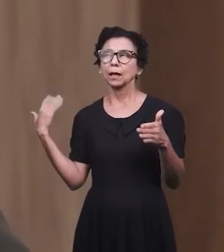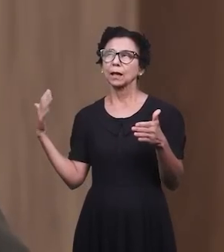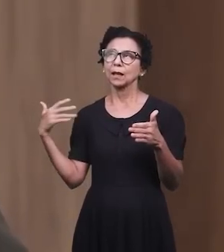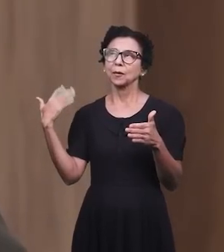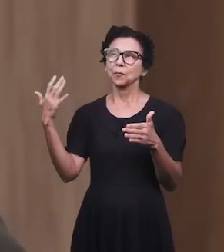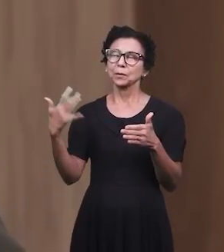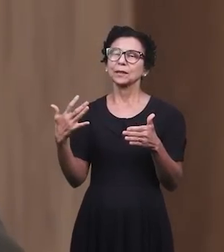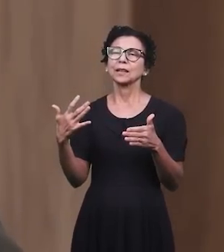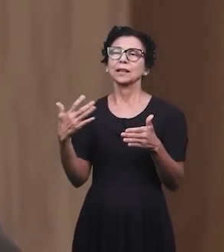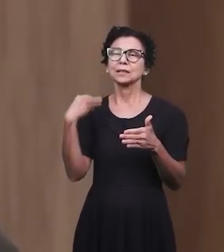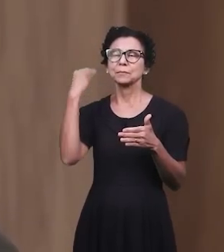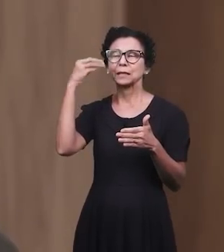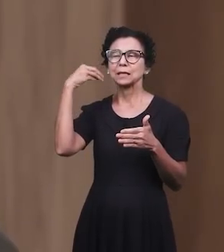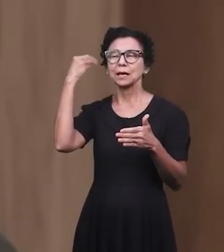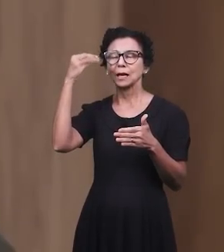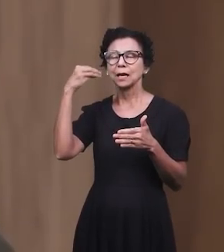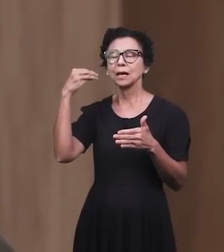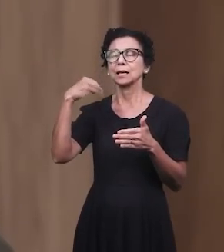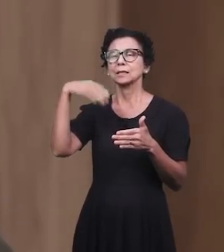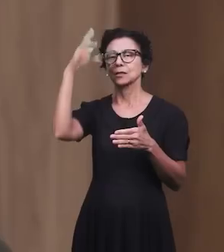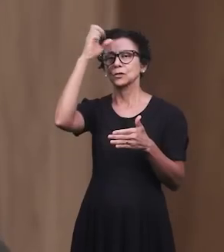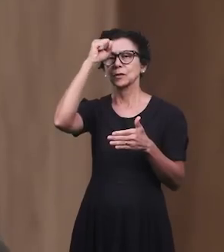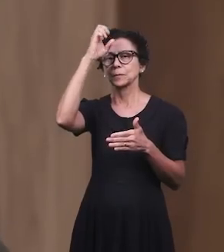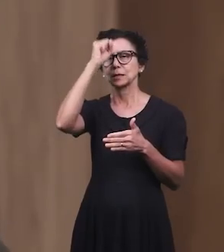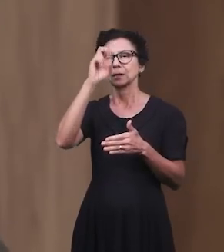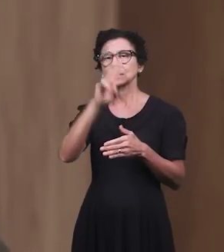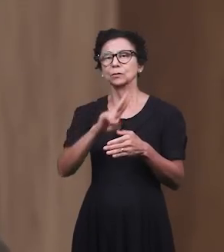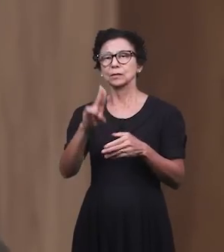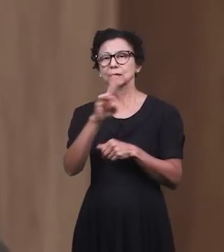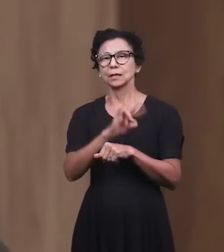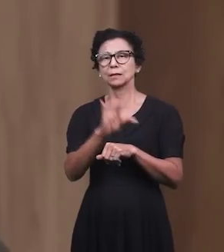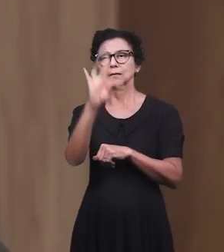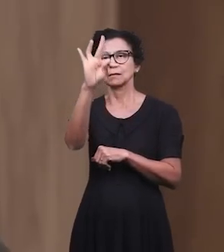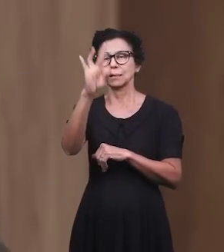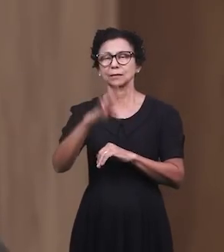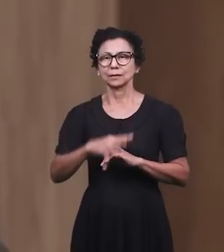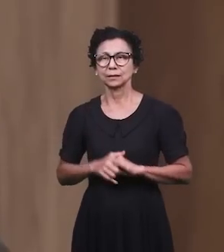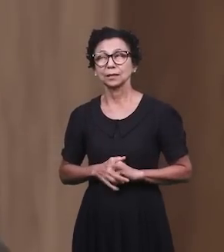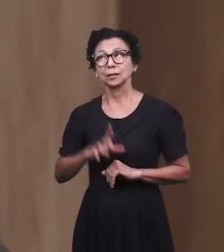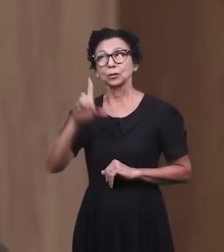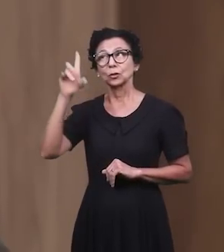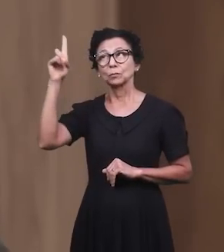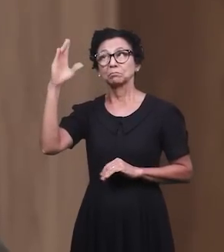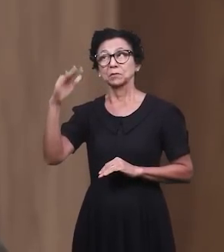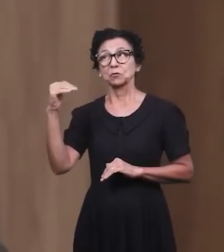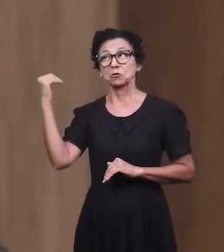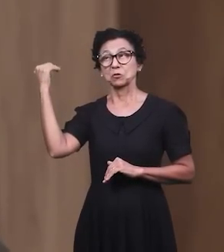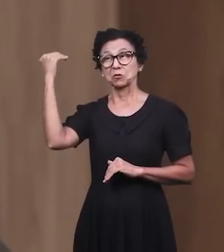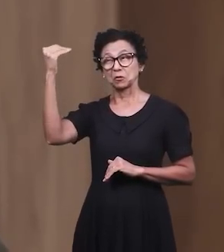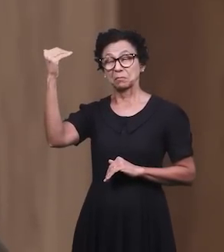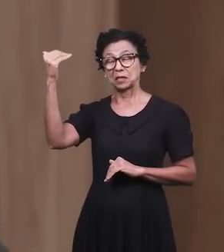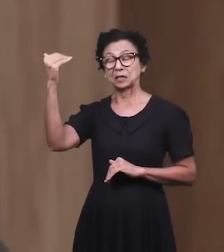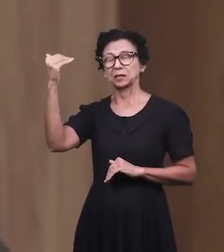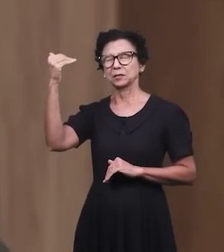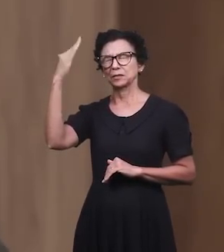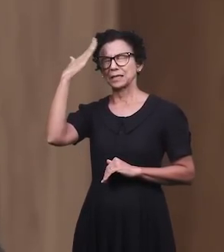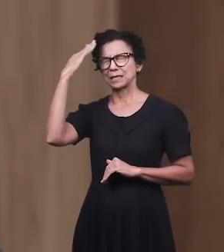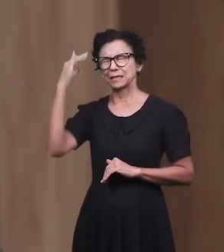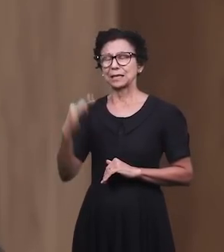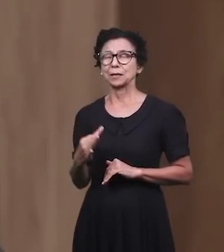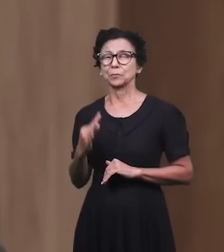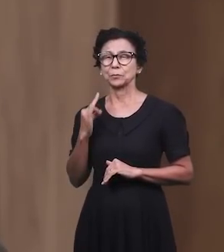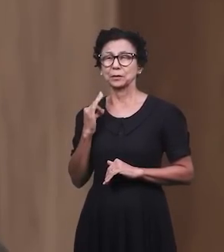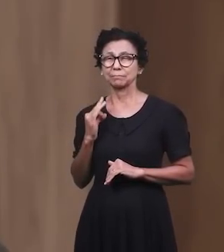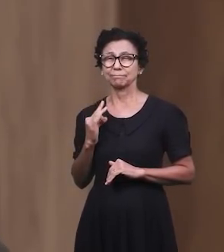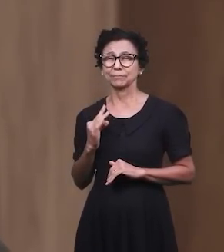a utilizar essas técnicas, mas o nosso Deus, como é soberano e de infinita sabedoria, ele já usava isso ao longo